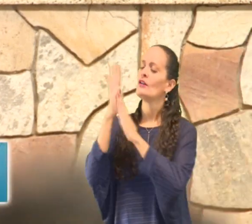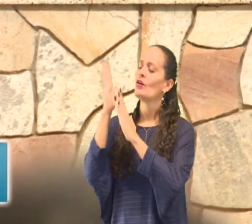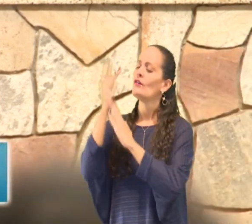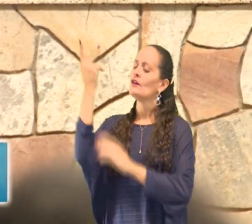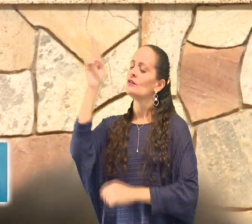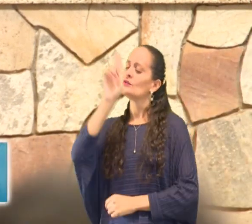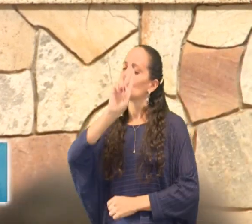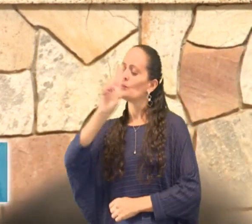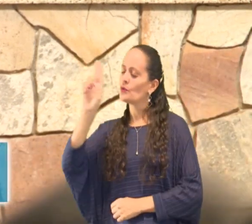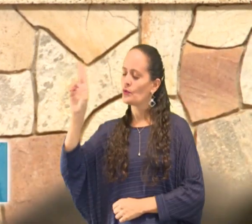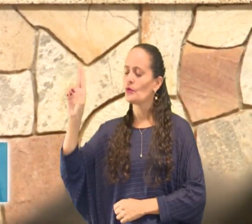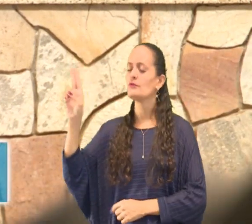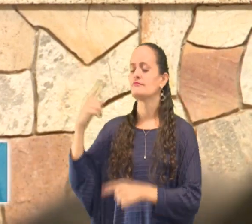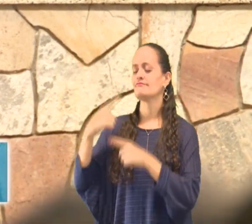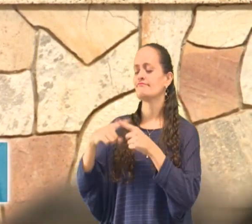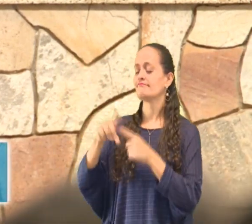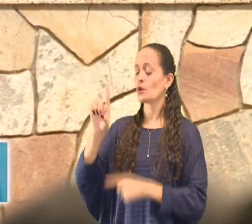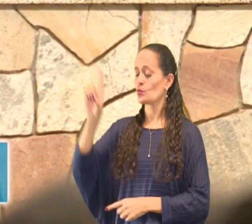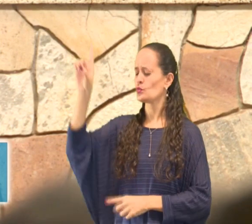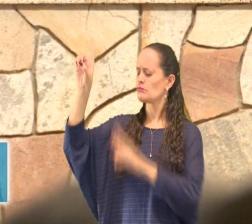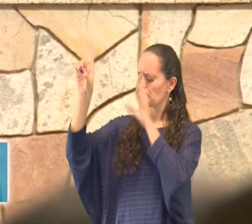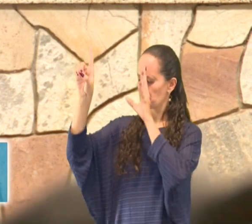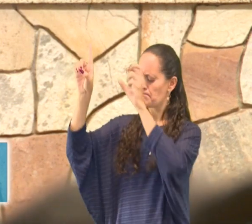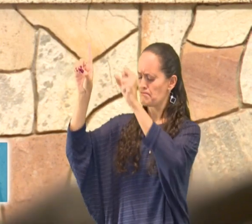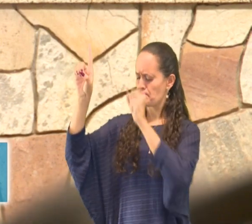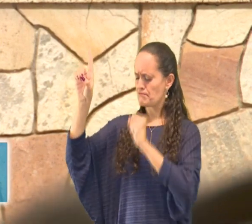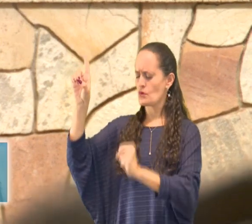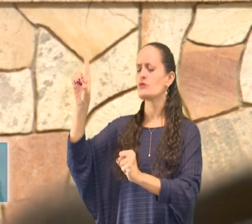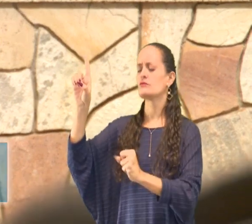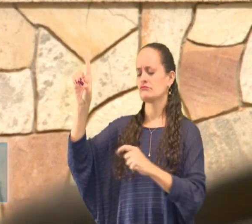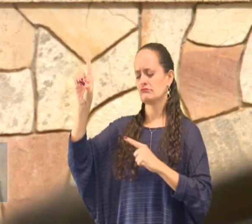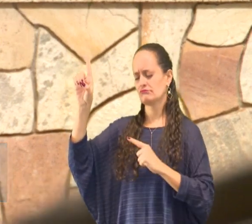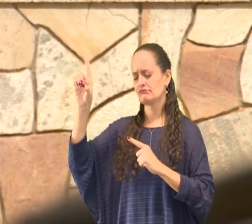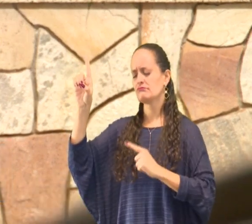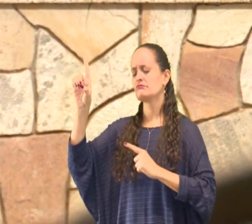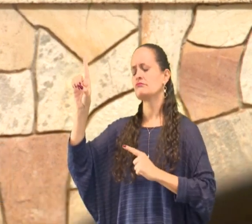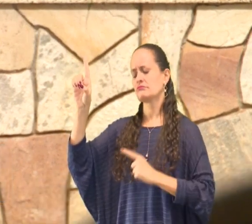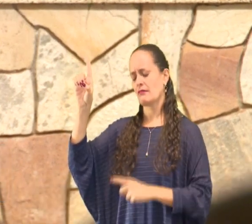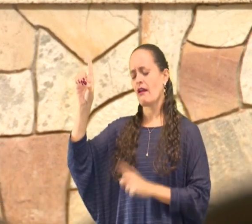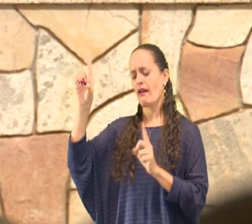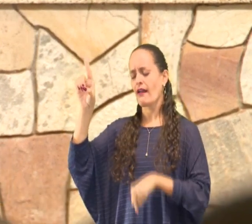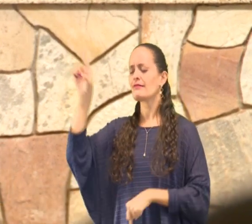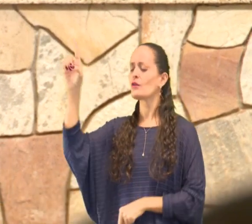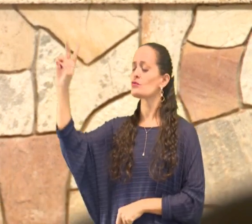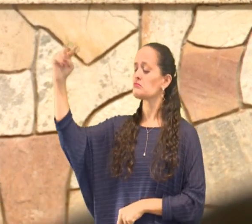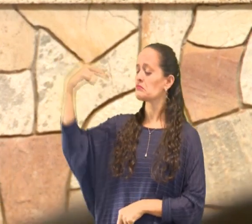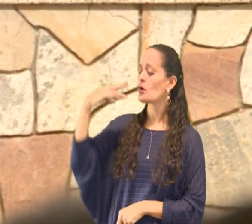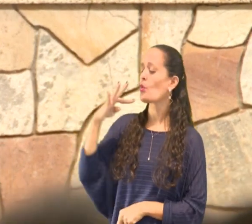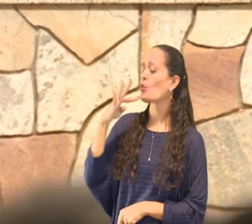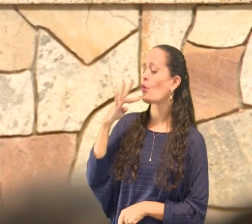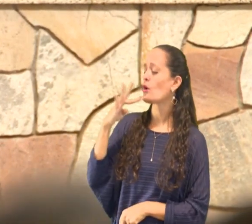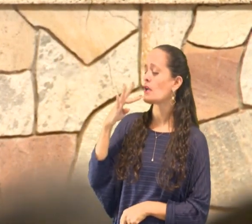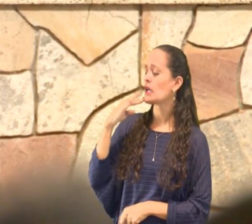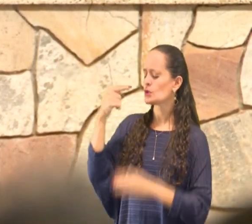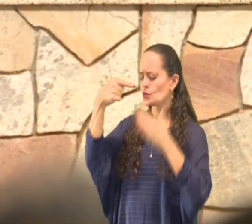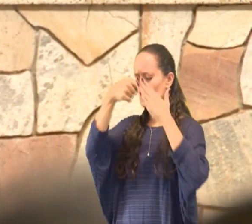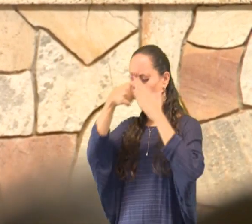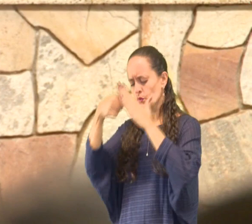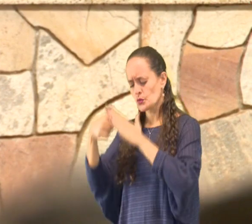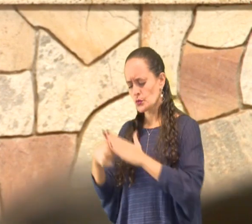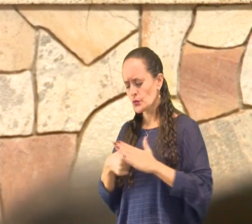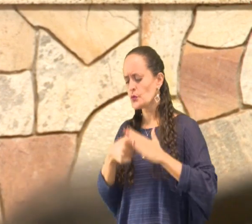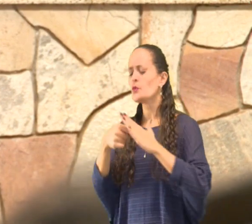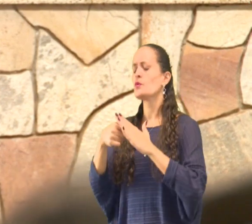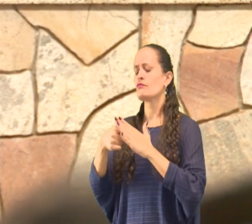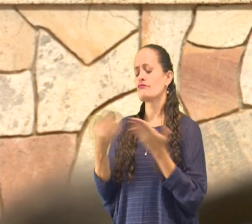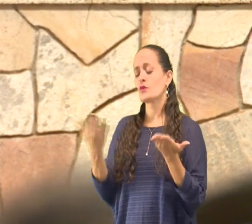nome. Tu és o Deus Todo-Poderoso, Tu és o Deus que nos conhece, que nos sonda. E